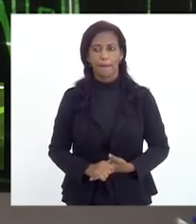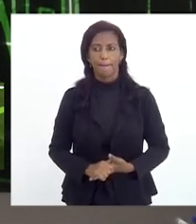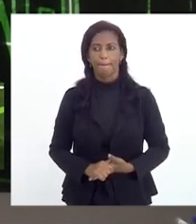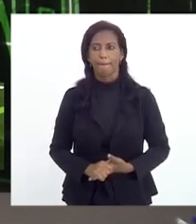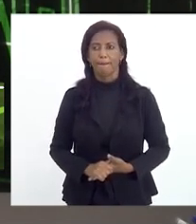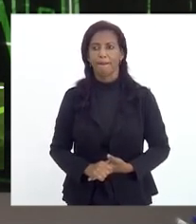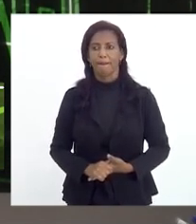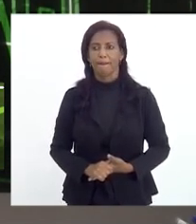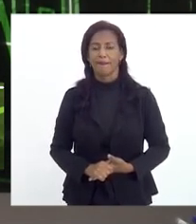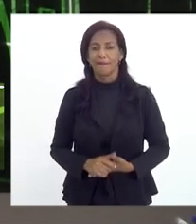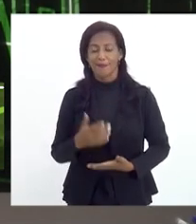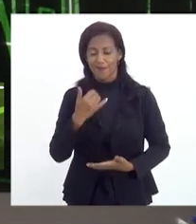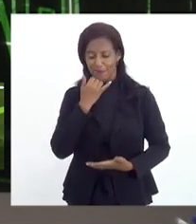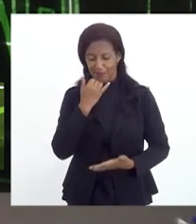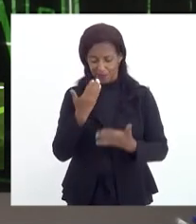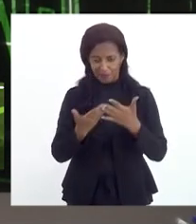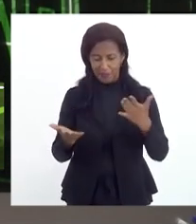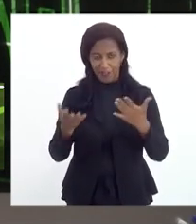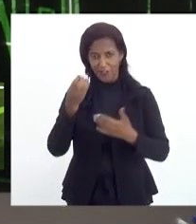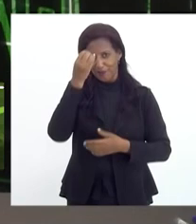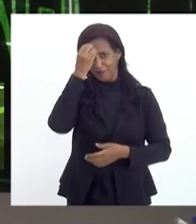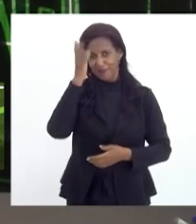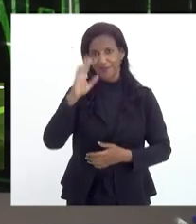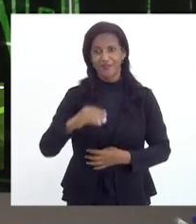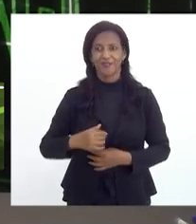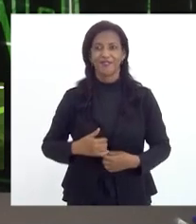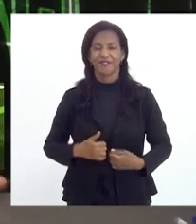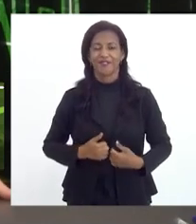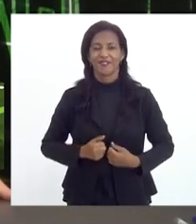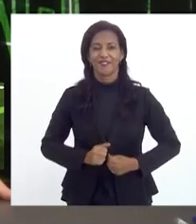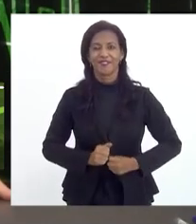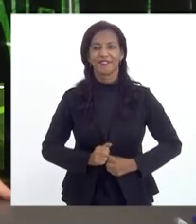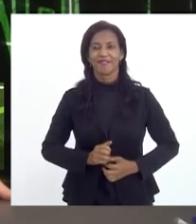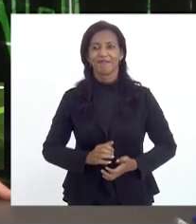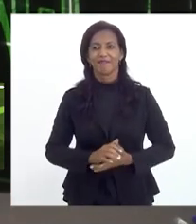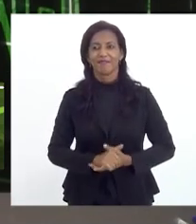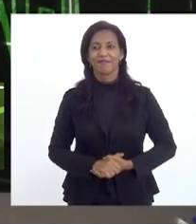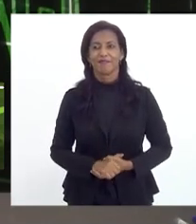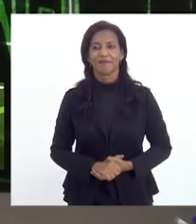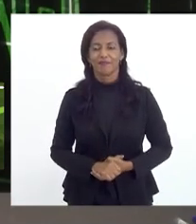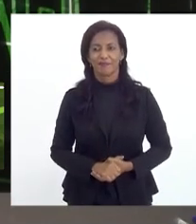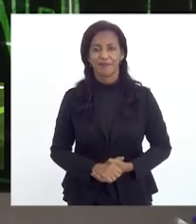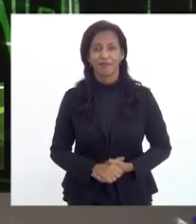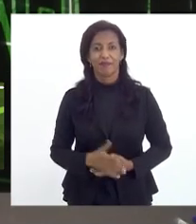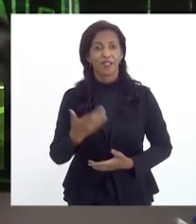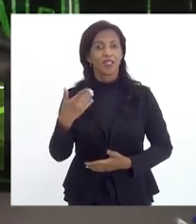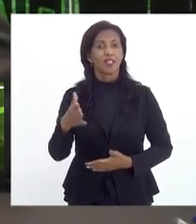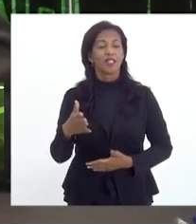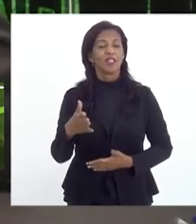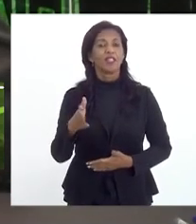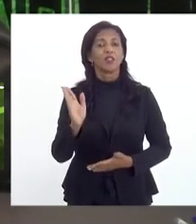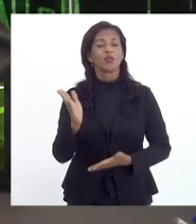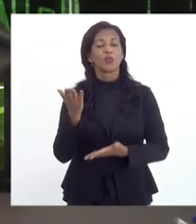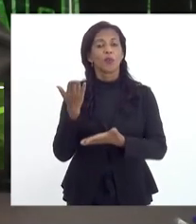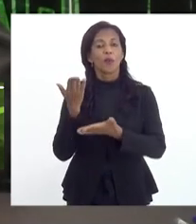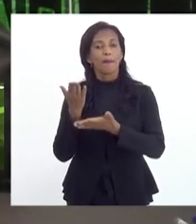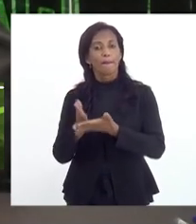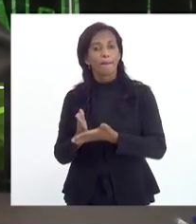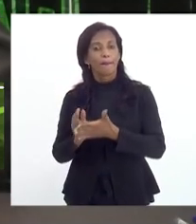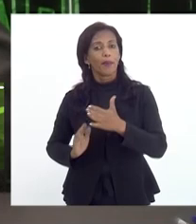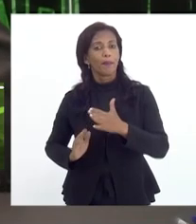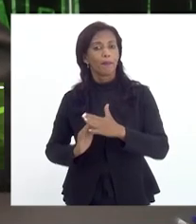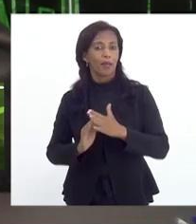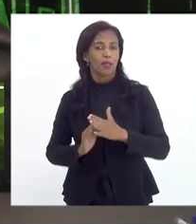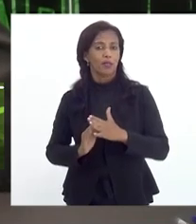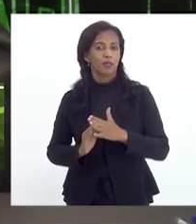Me perdi aqui Não, Sem problema Ah, isso não impede Que sejam realizados Novos concursos